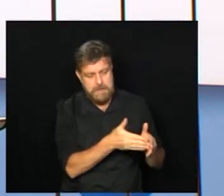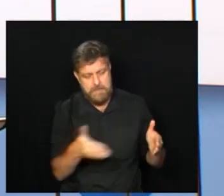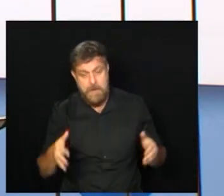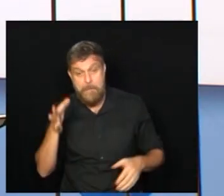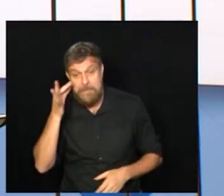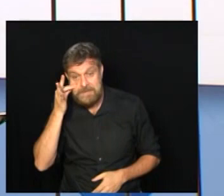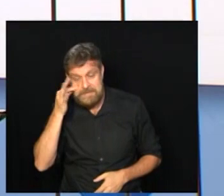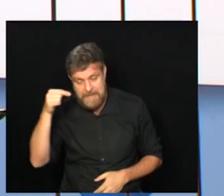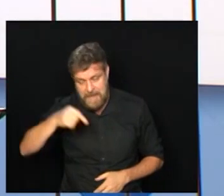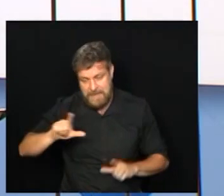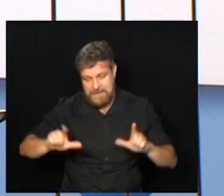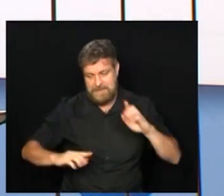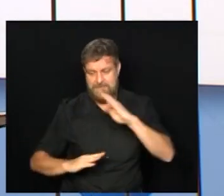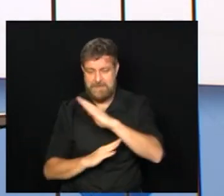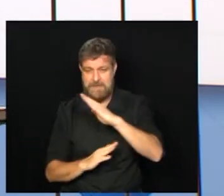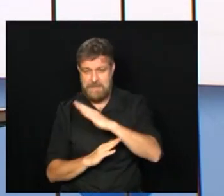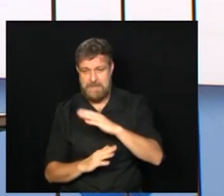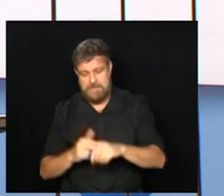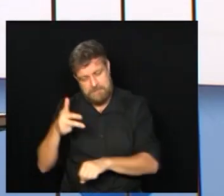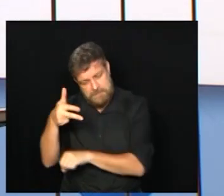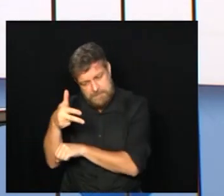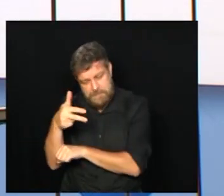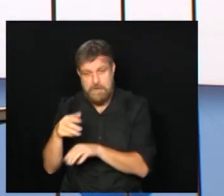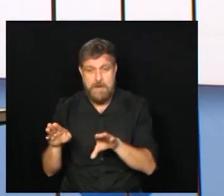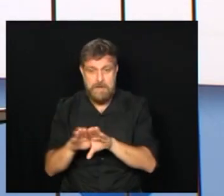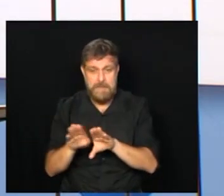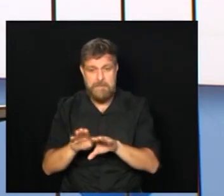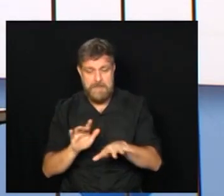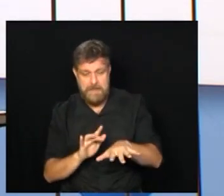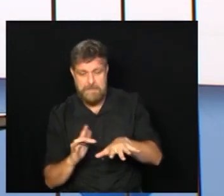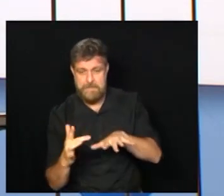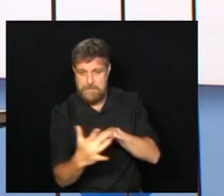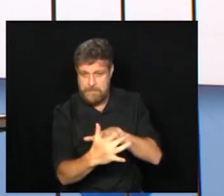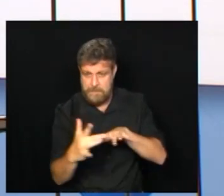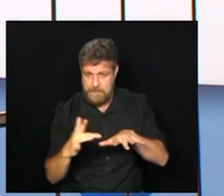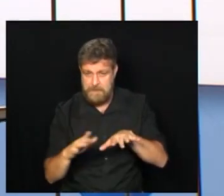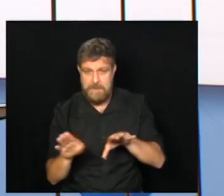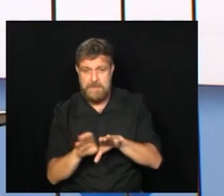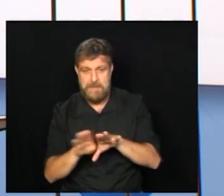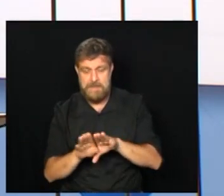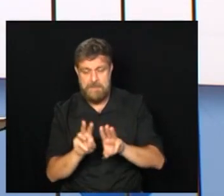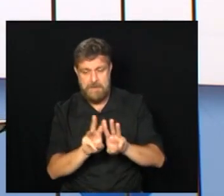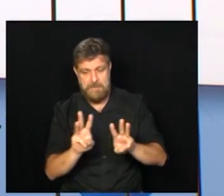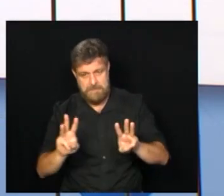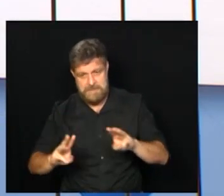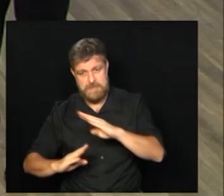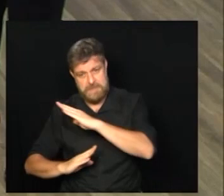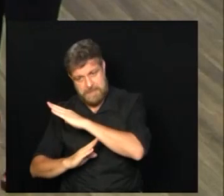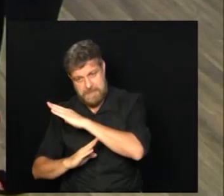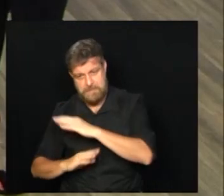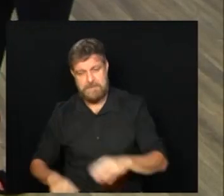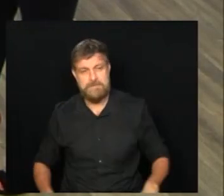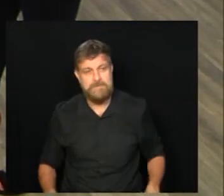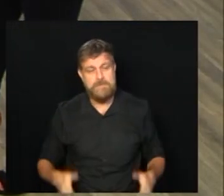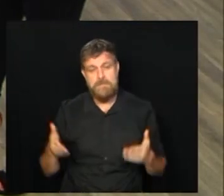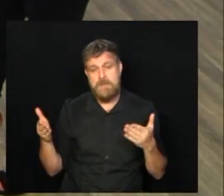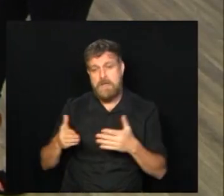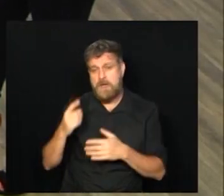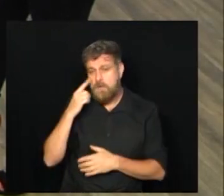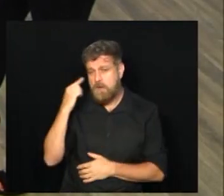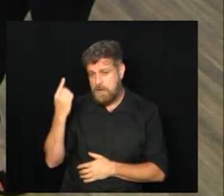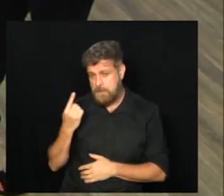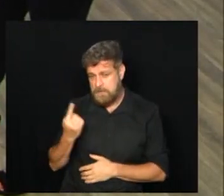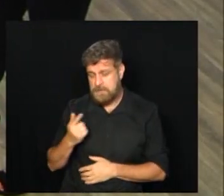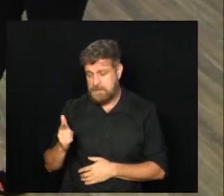vivo, aqui pela TV Câmara Campinas, também nas nossas redes sociais e pelo site da Câmara Municipal. Agora, Mirna Abreu, a gente